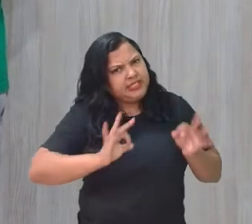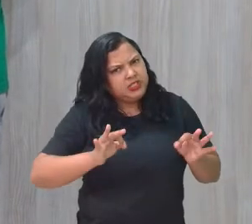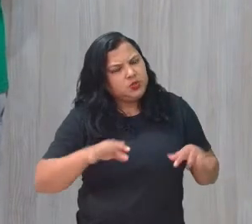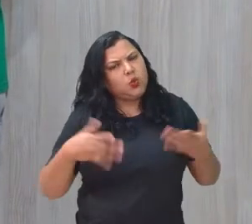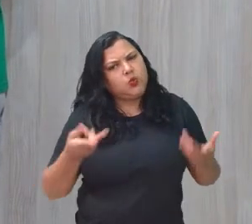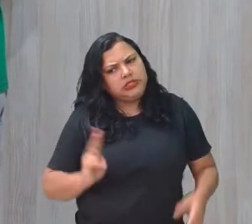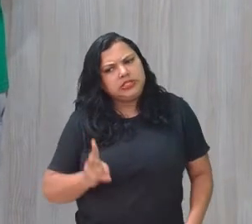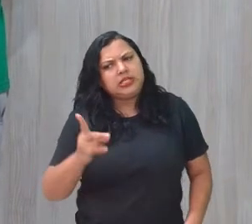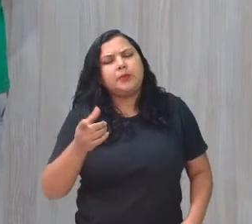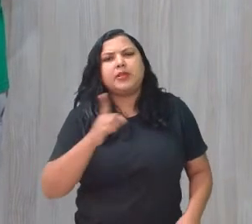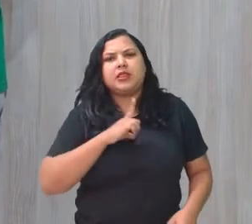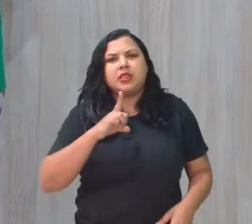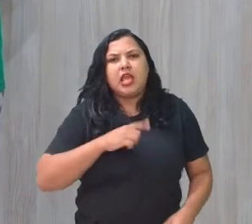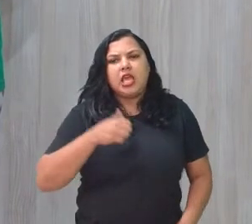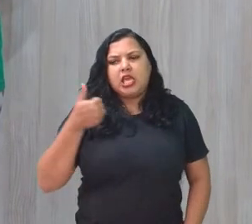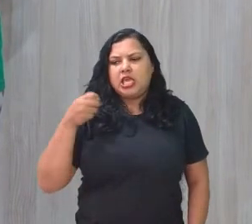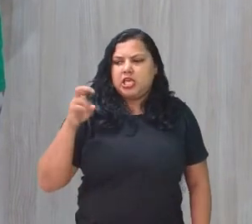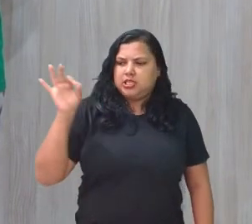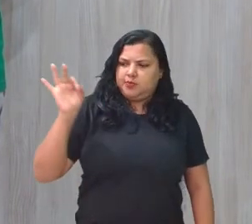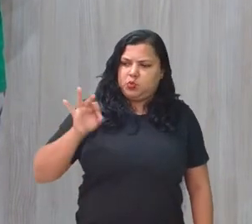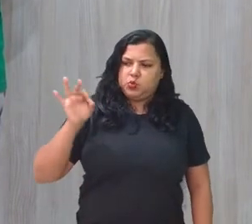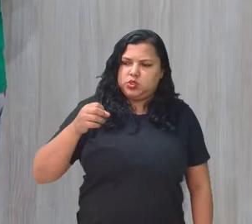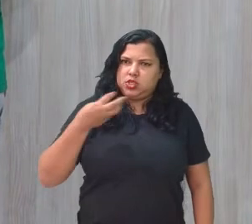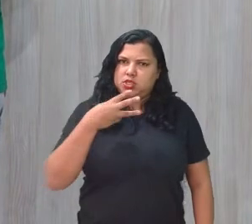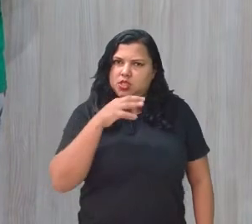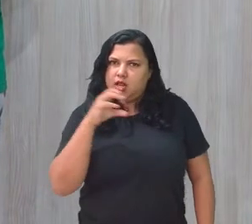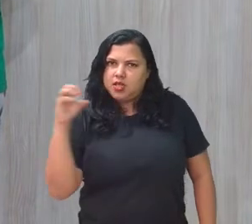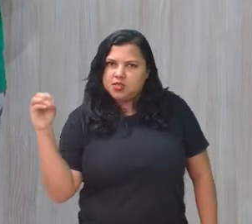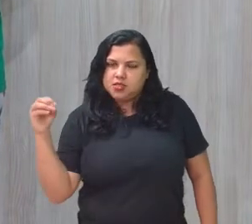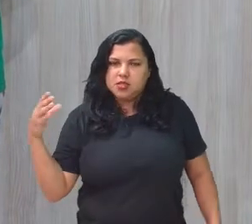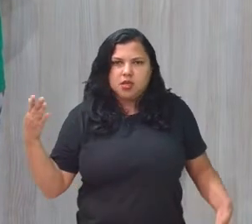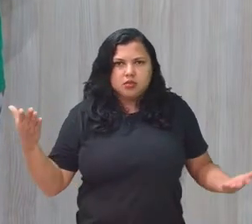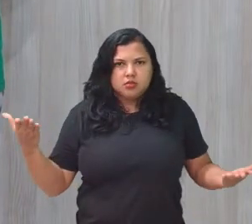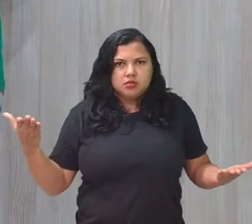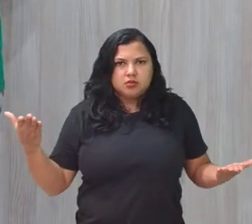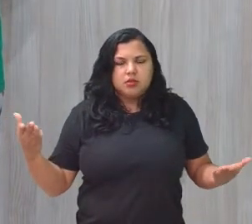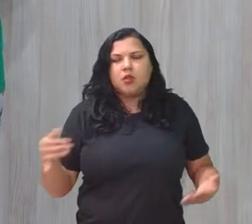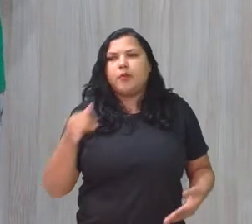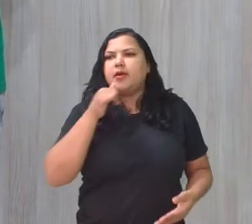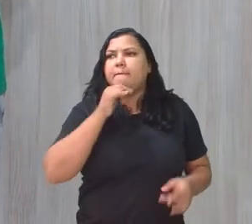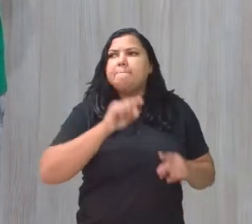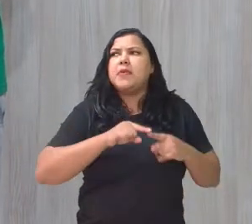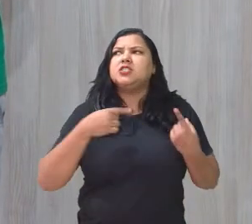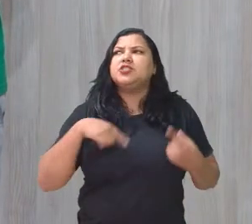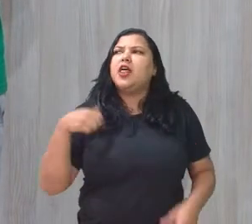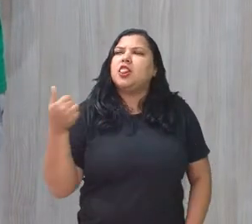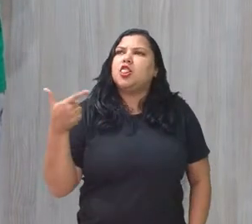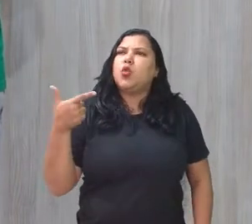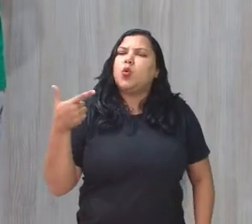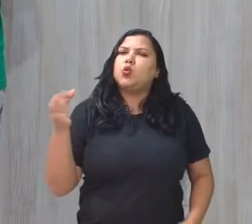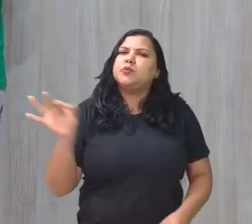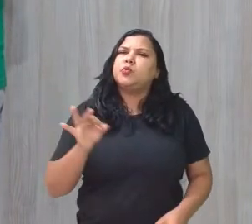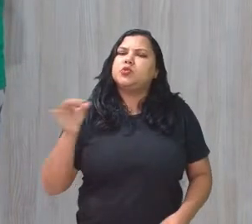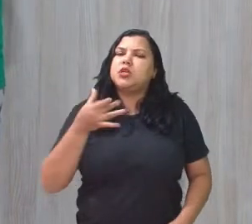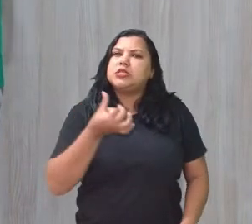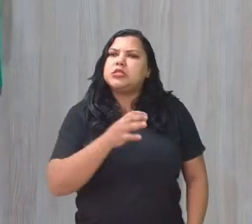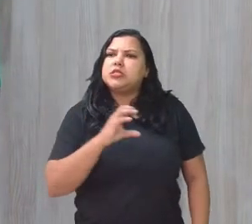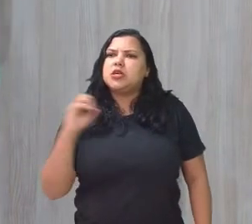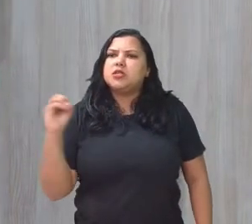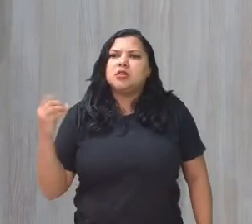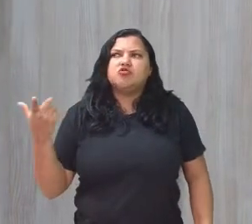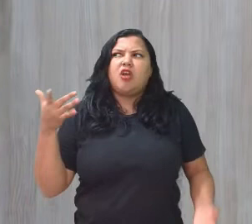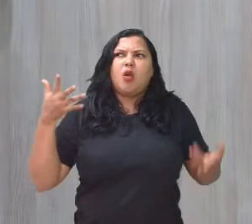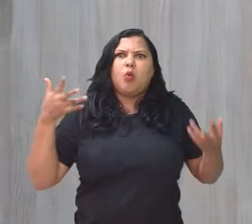15% de 300, como eu fiz aqui, eu posso fazer 15 vezes 45? Mas se eu tiver 12% de 600, será que vai dar o